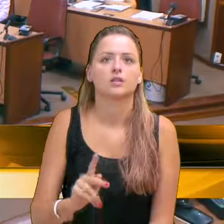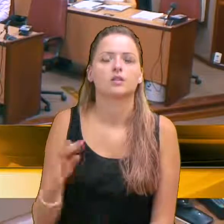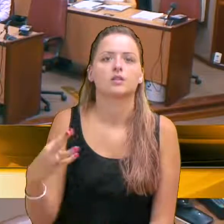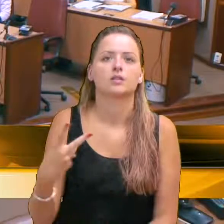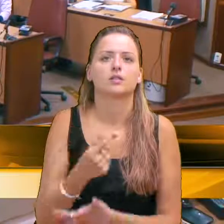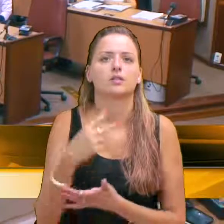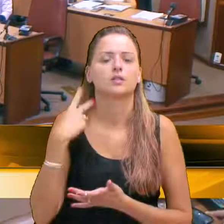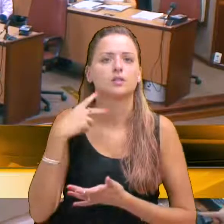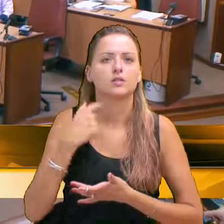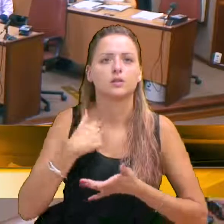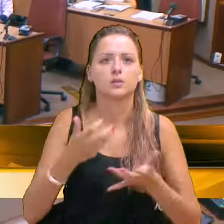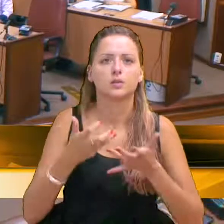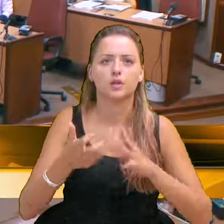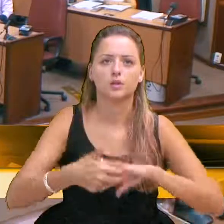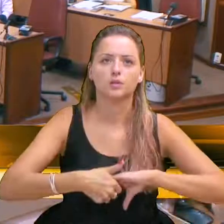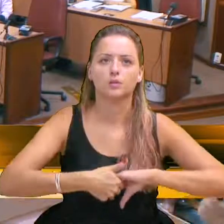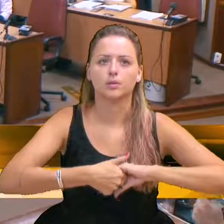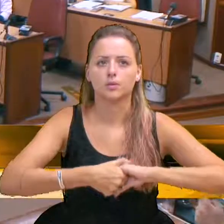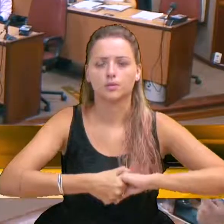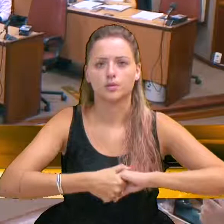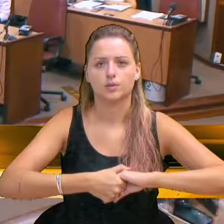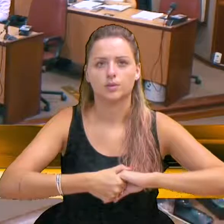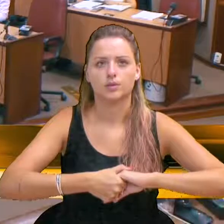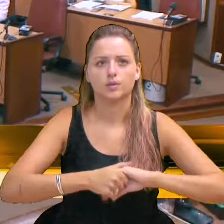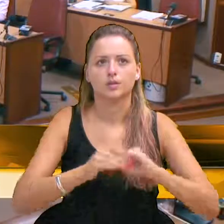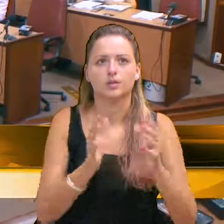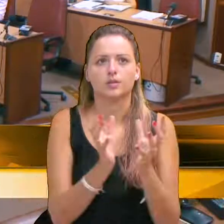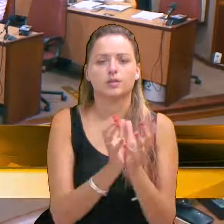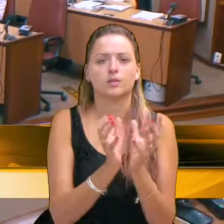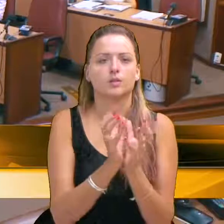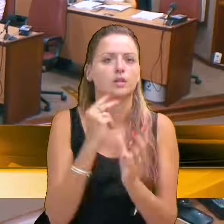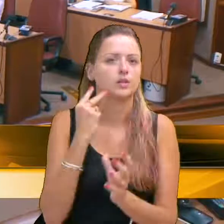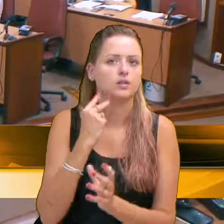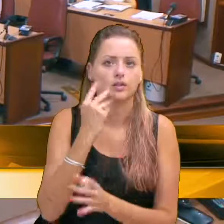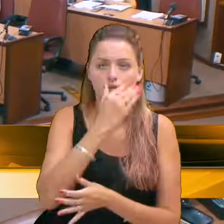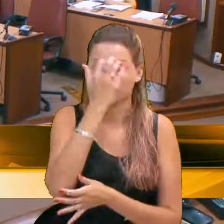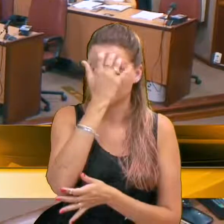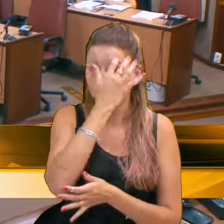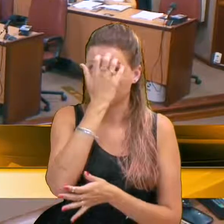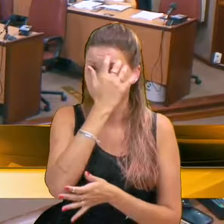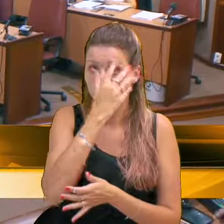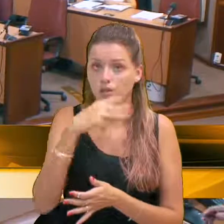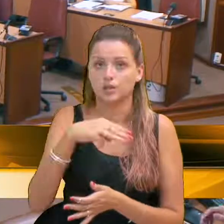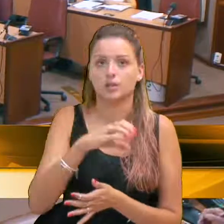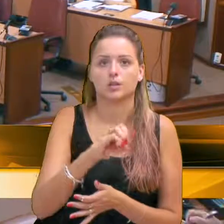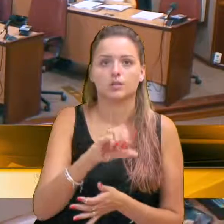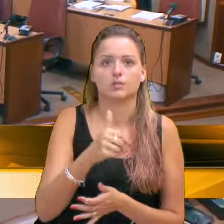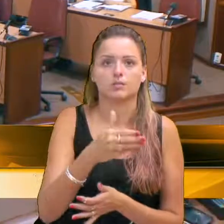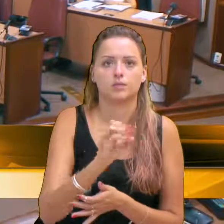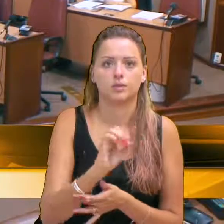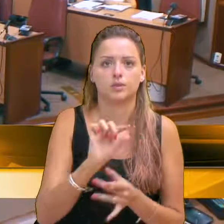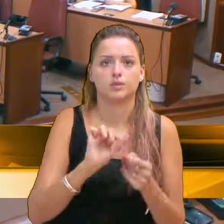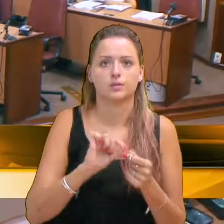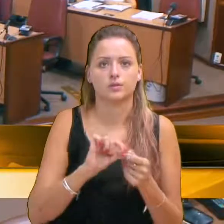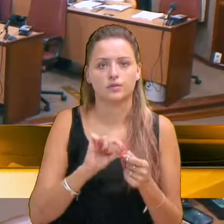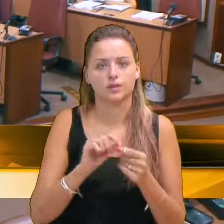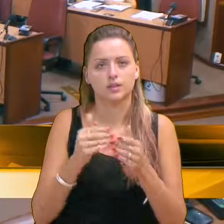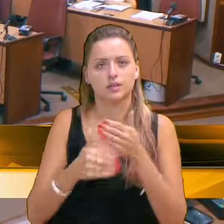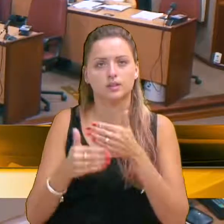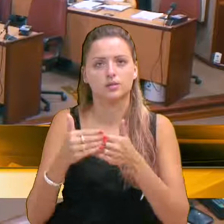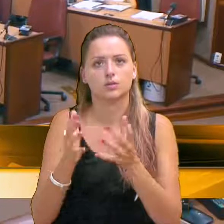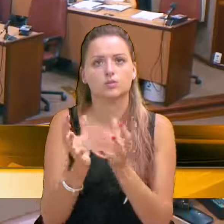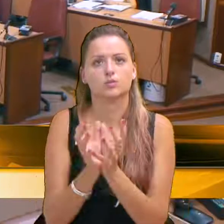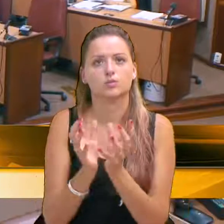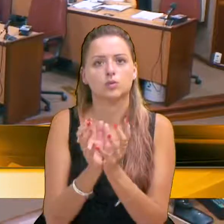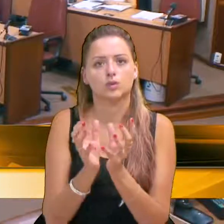eu gostaria de cumprimentar o colega Adiló pela moção e todos os colegas que